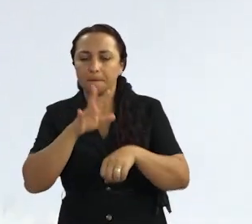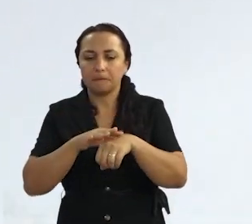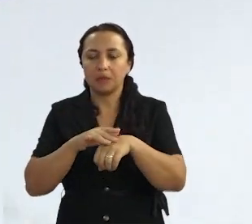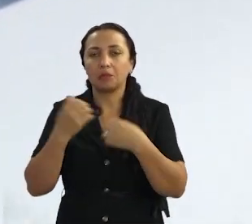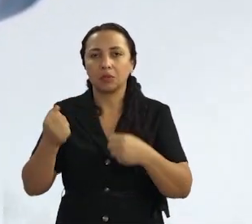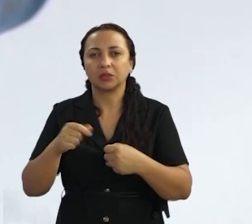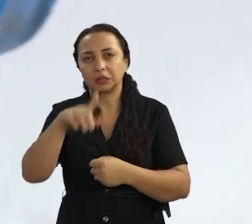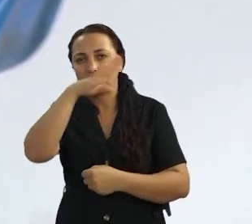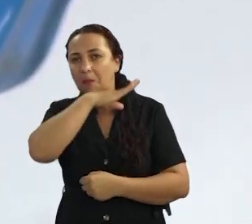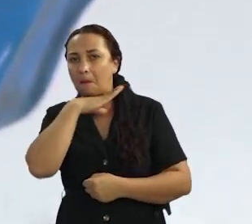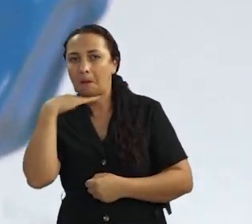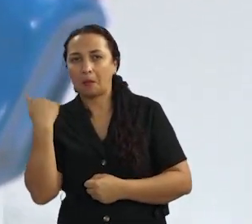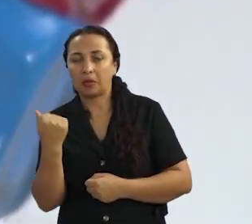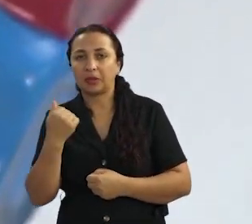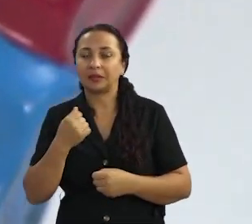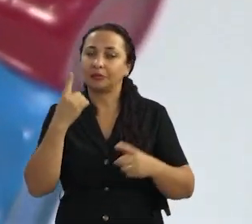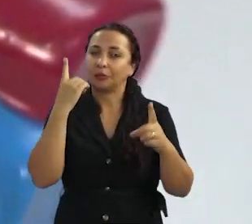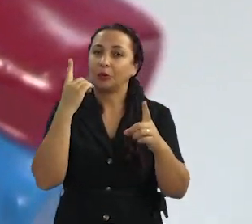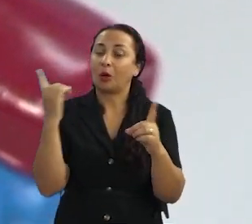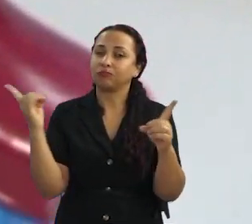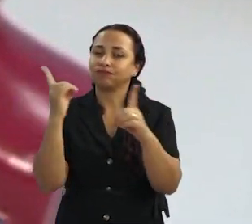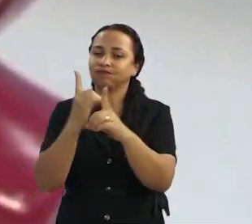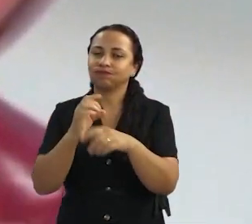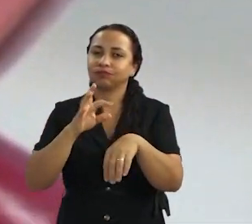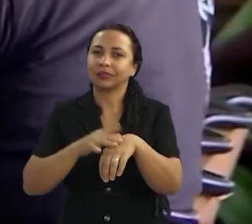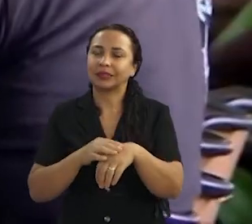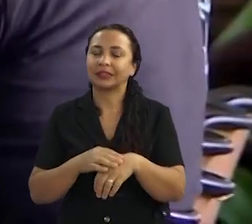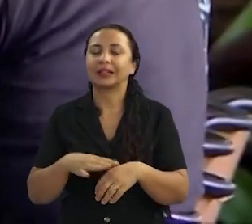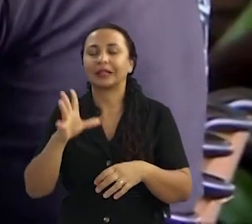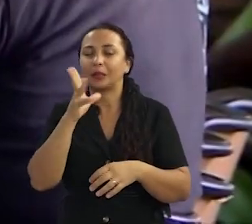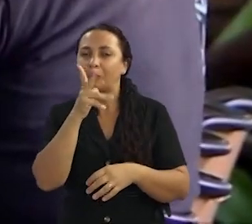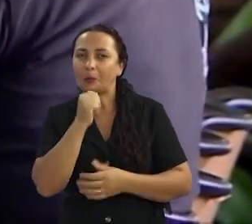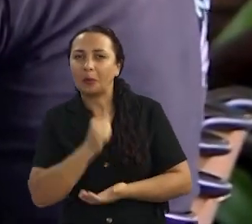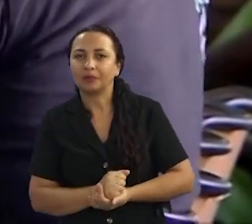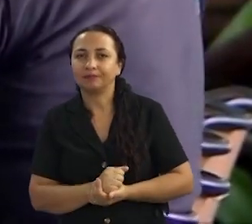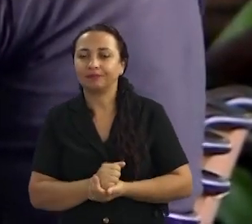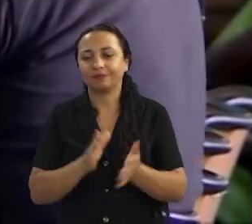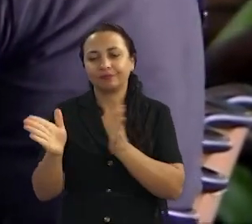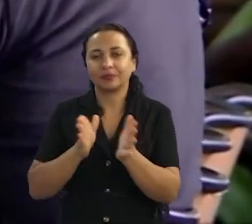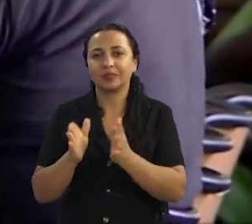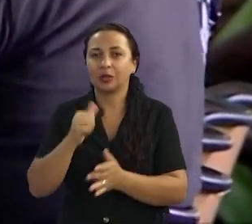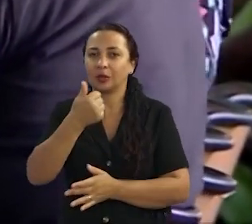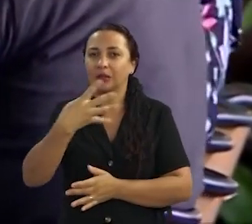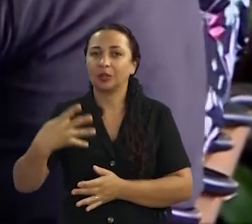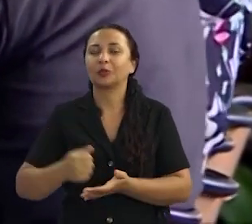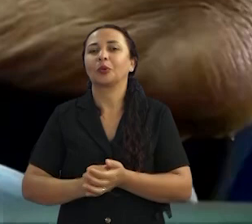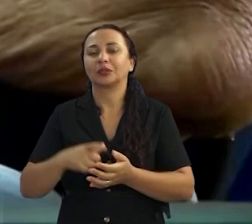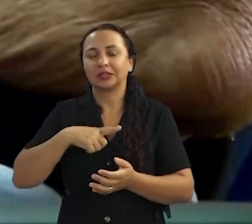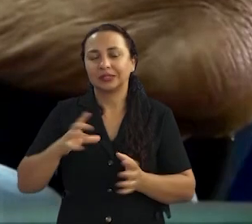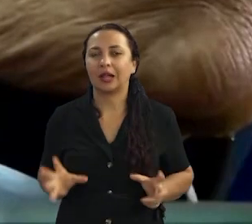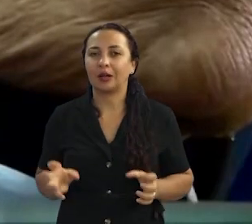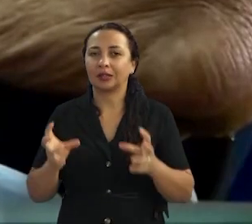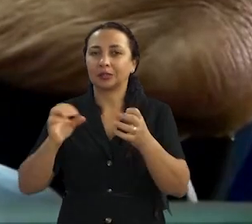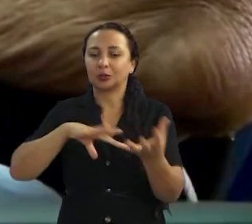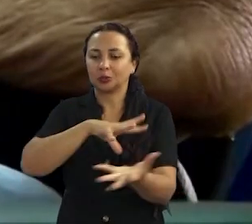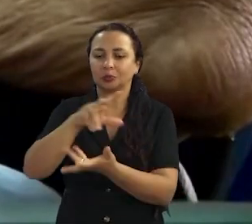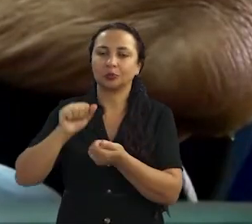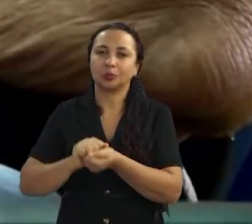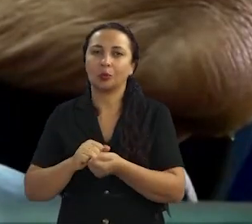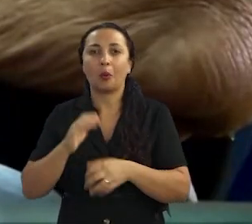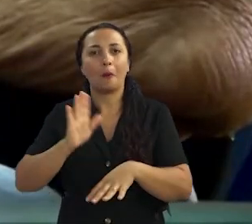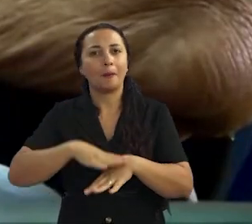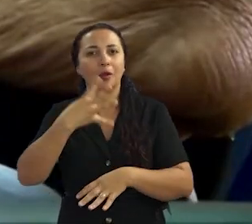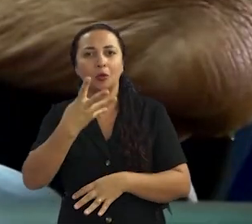que pode ser letal se diagnosticada tardiamente. A doença está entre os 14 tipos mais comuns de câncer no